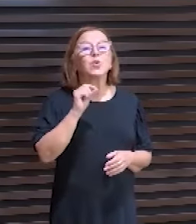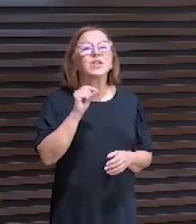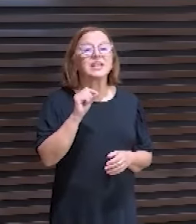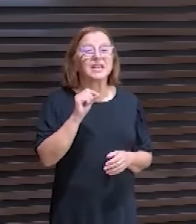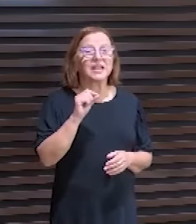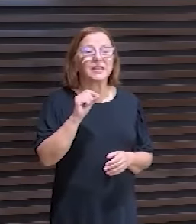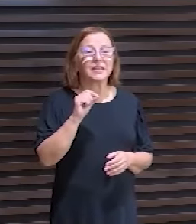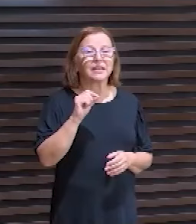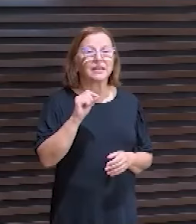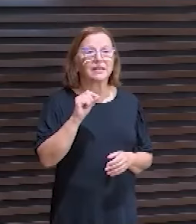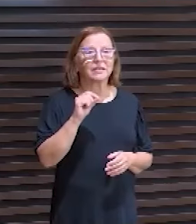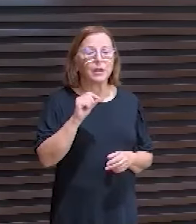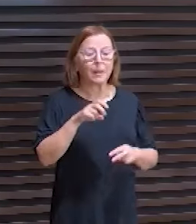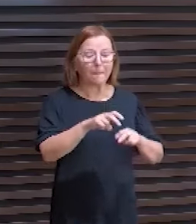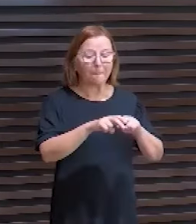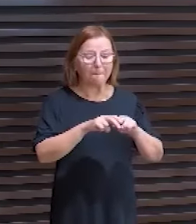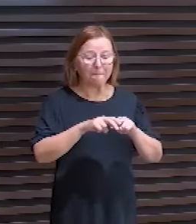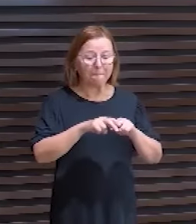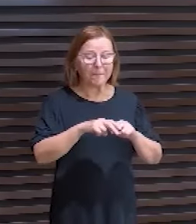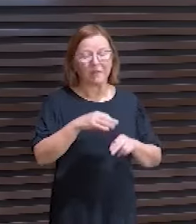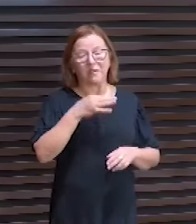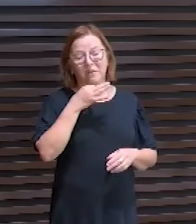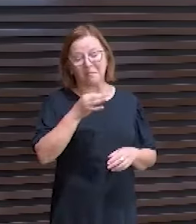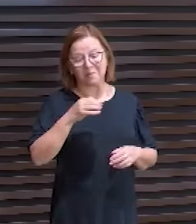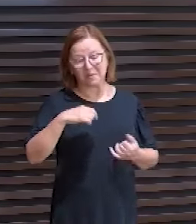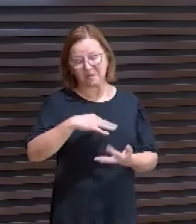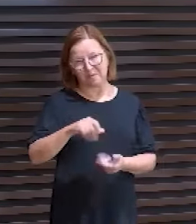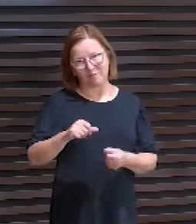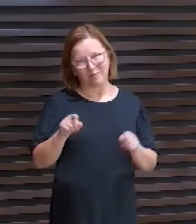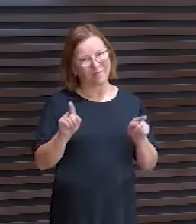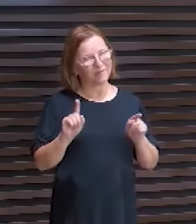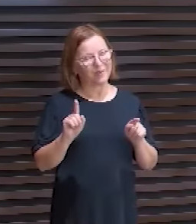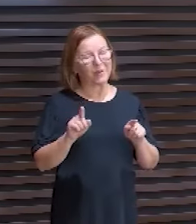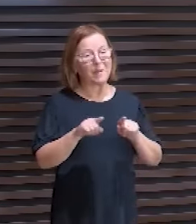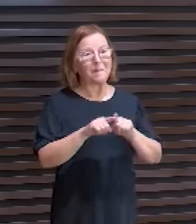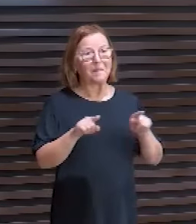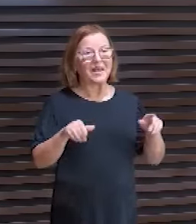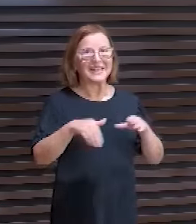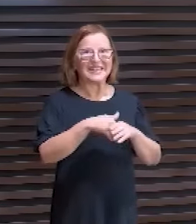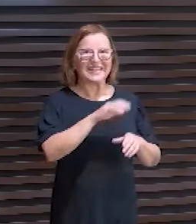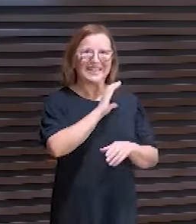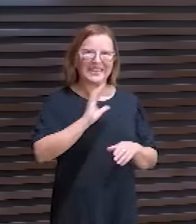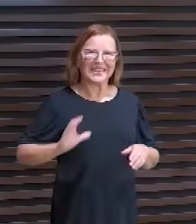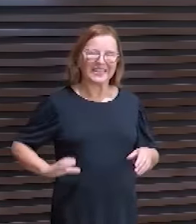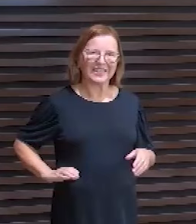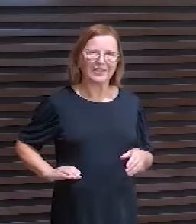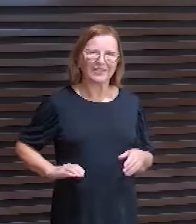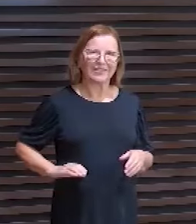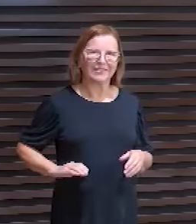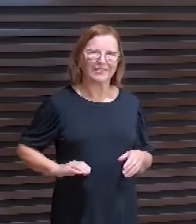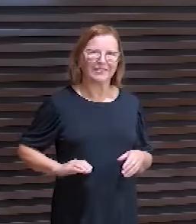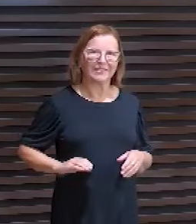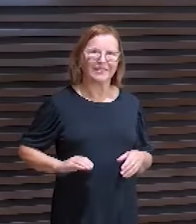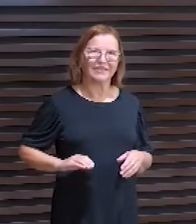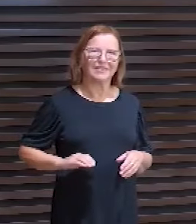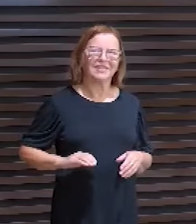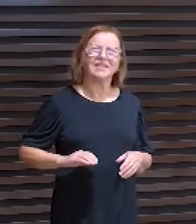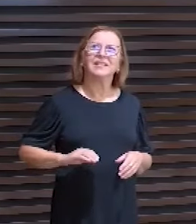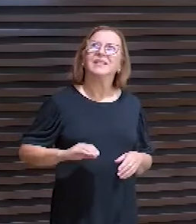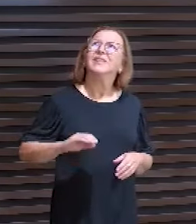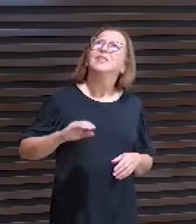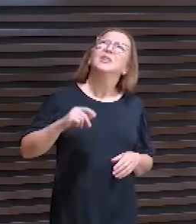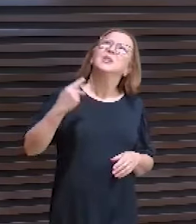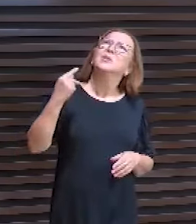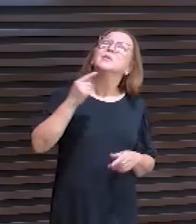mundo acha que eu devo ser mas em Cristo quem o senhor quer qual é a tua vontade paraa minha vida Como